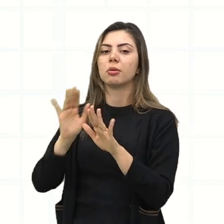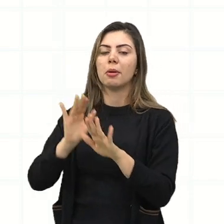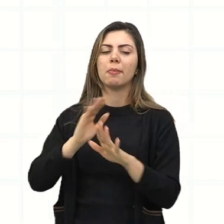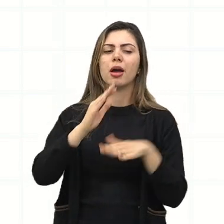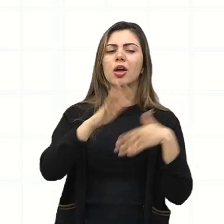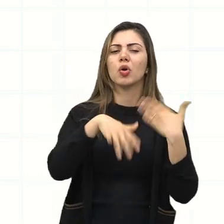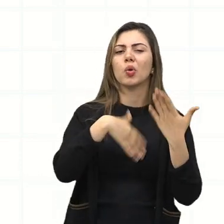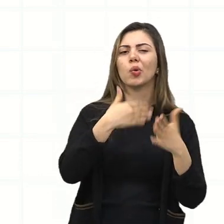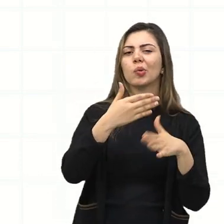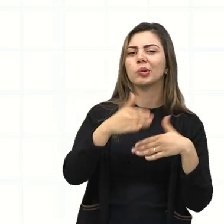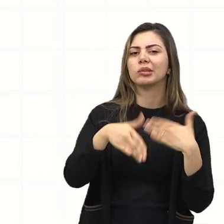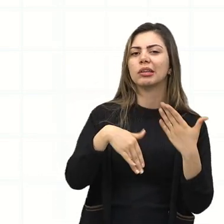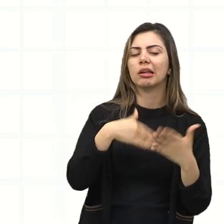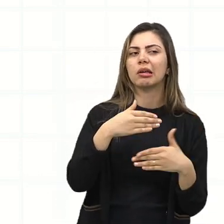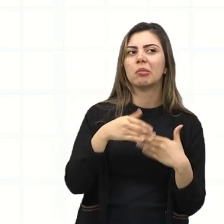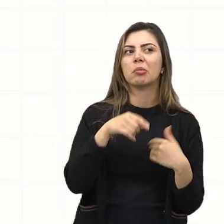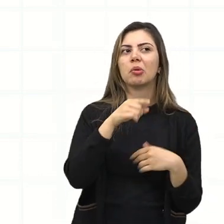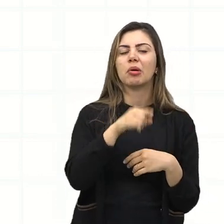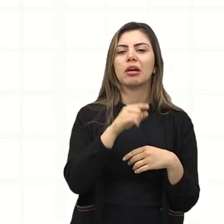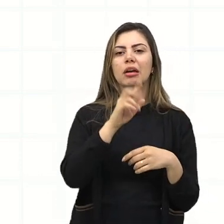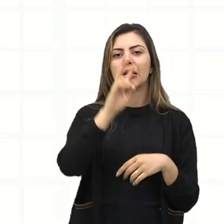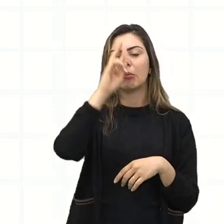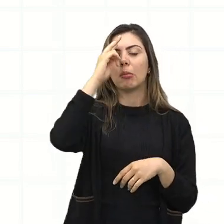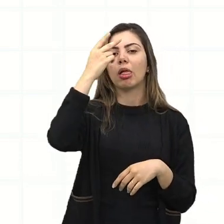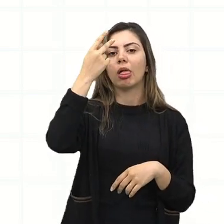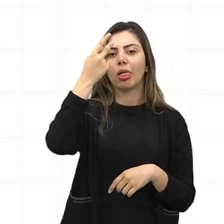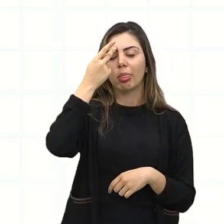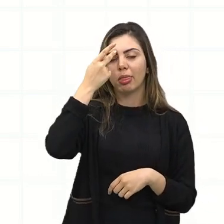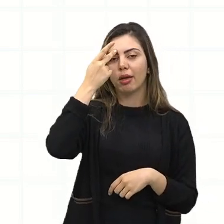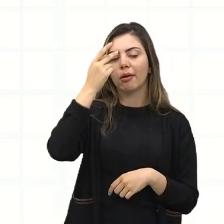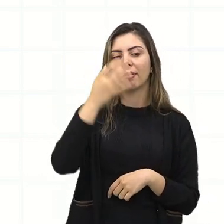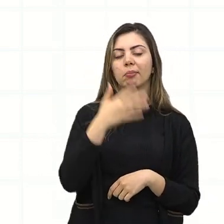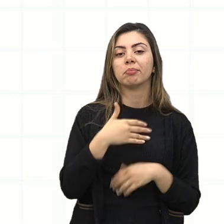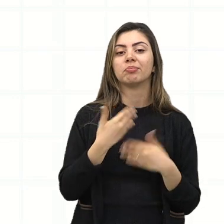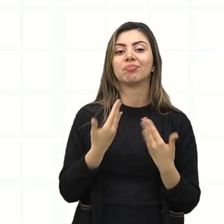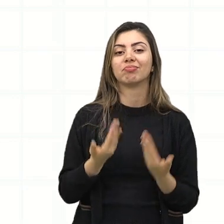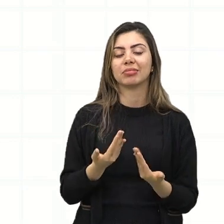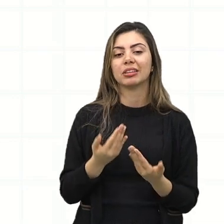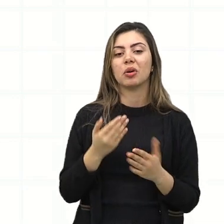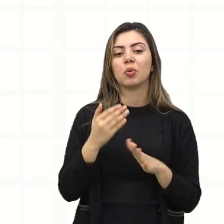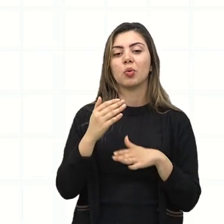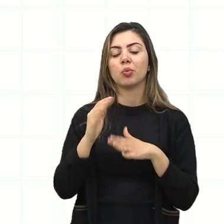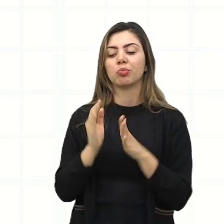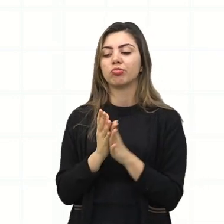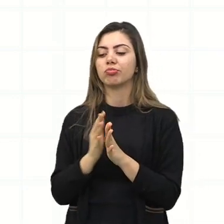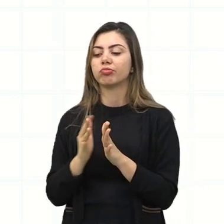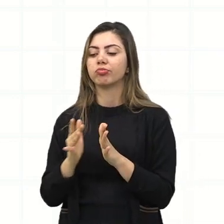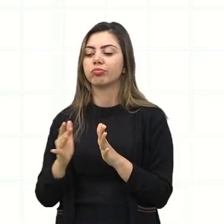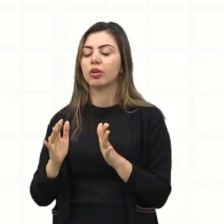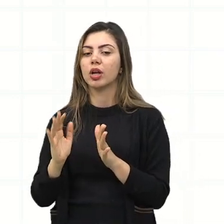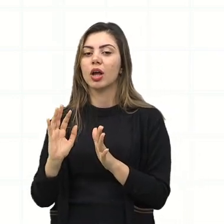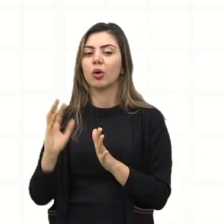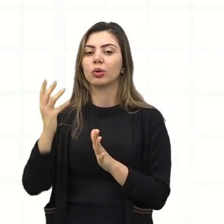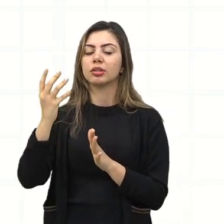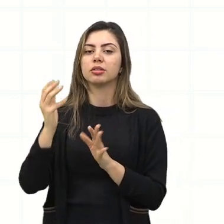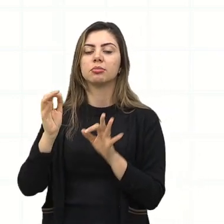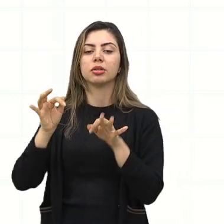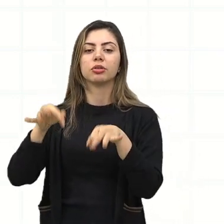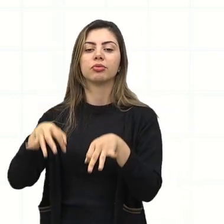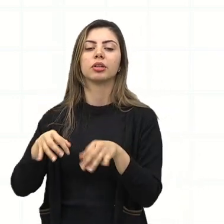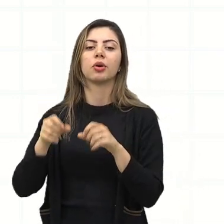ele acabou sendo deixado pela vaidade e no final observamos que ele